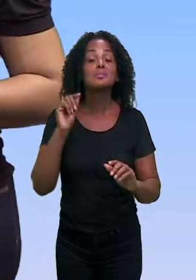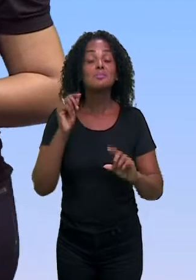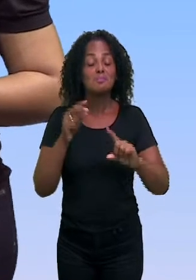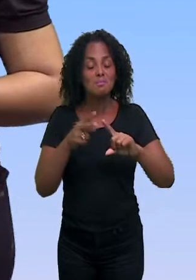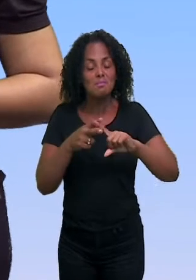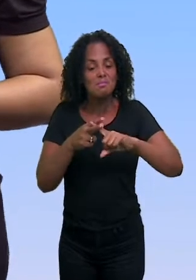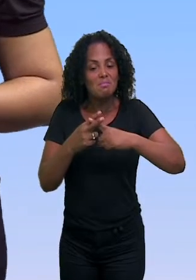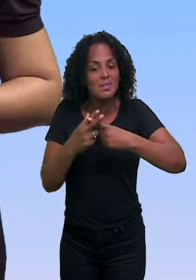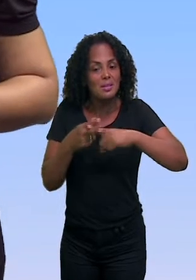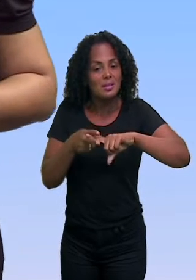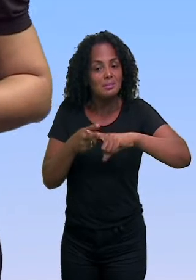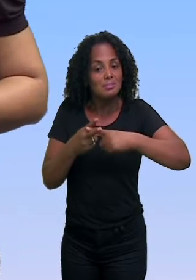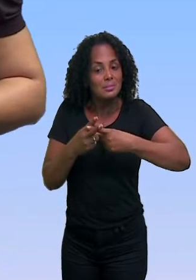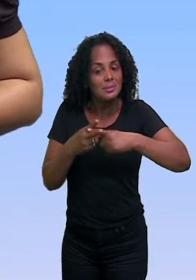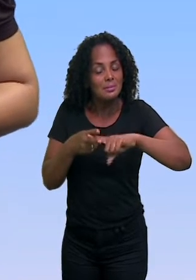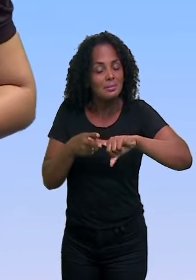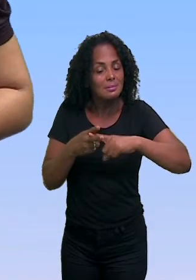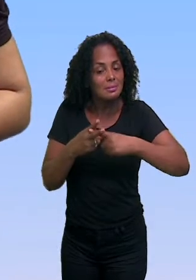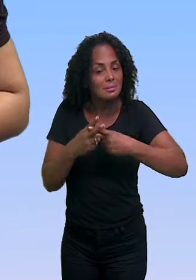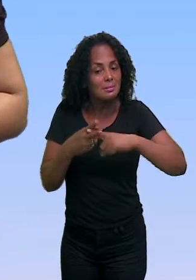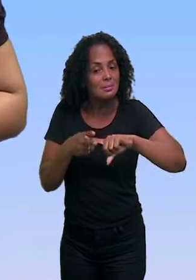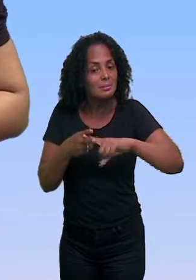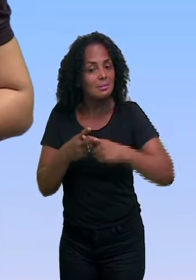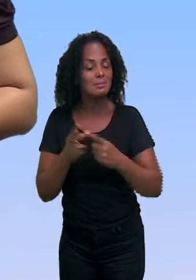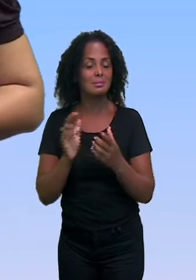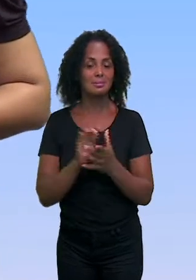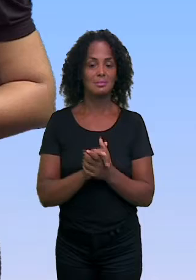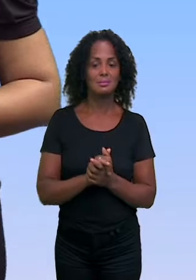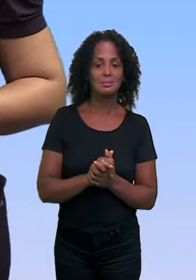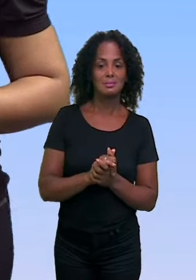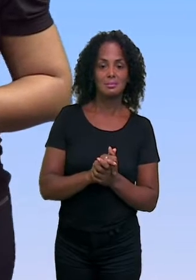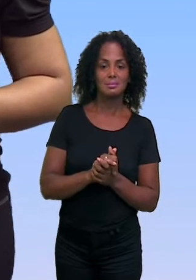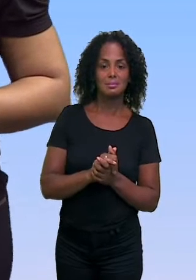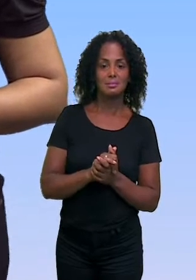mecânico em inglês mecânica